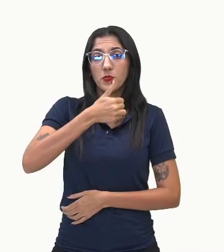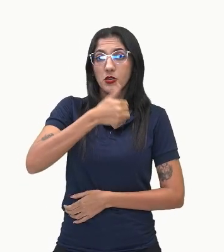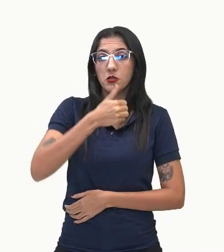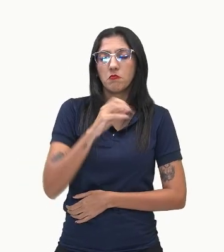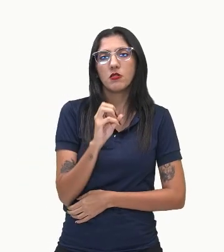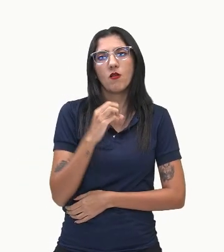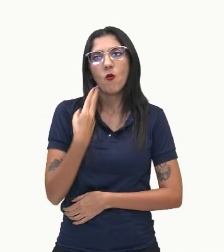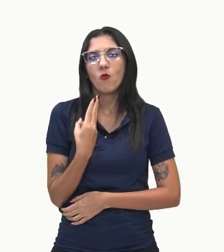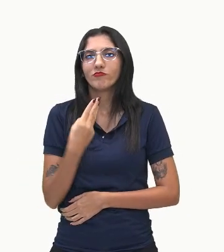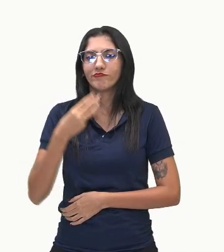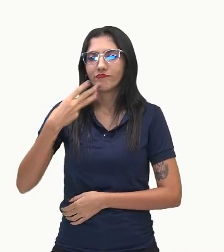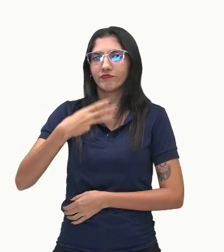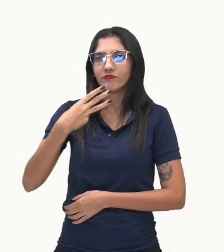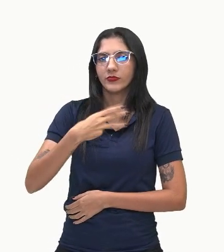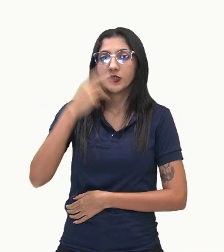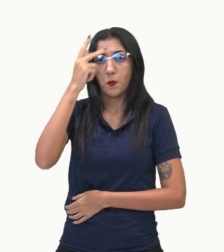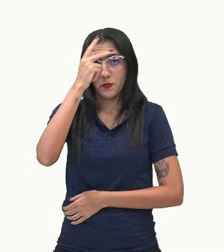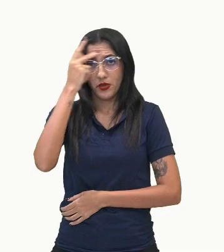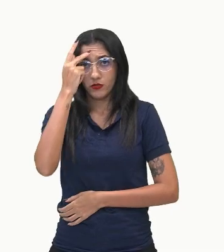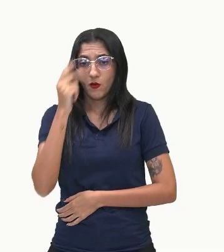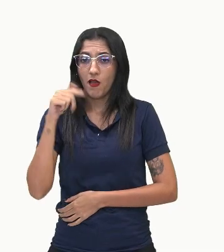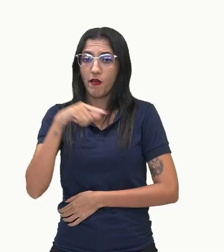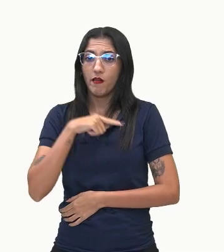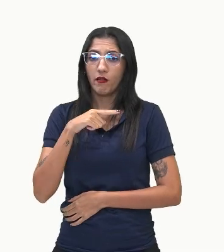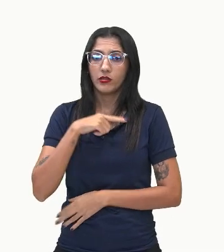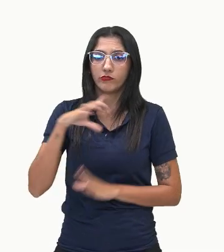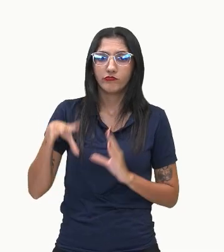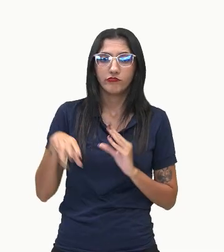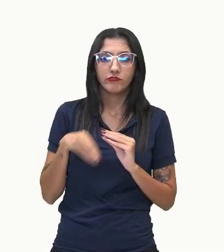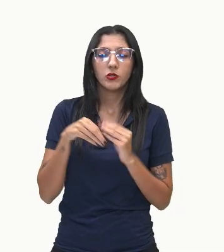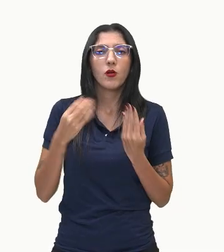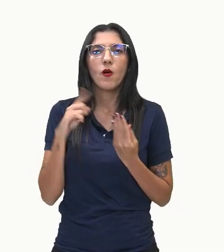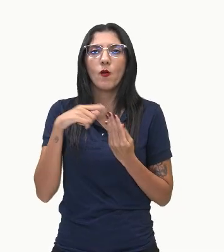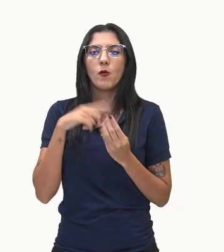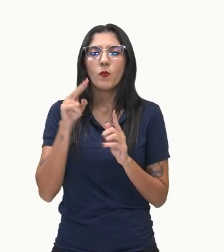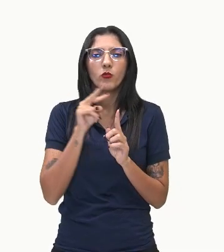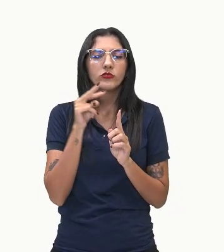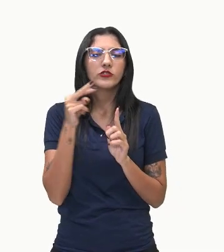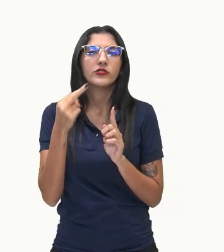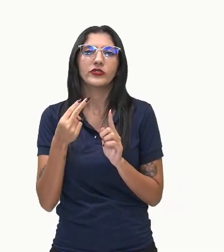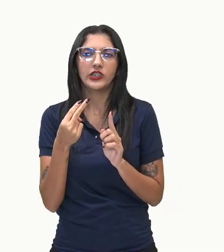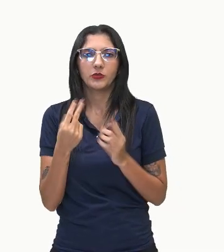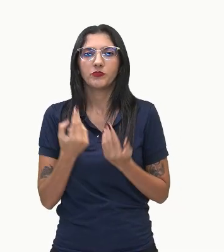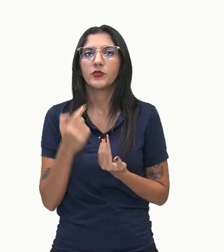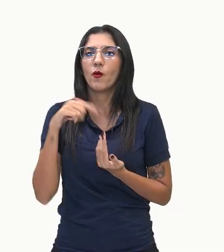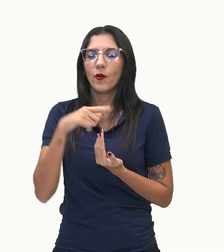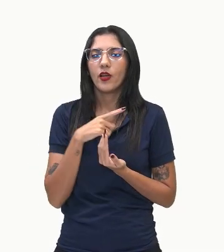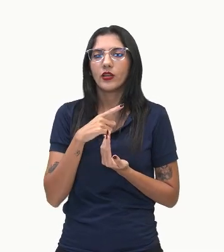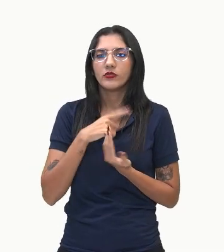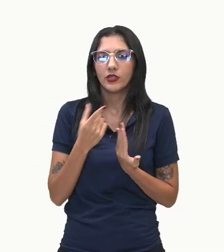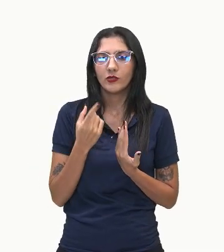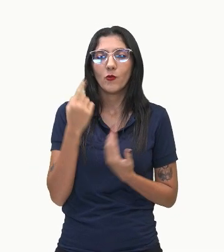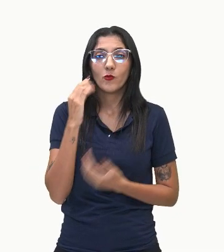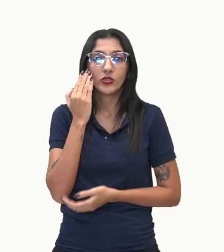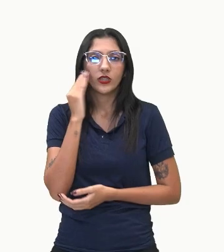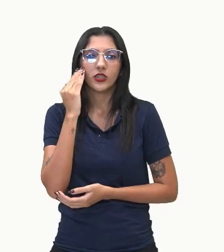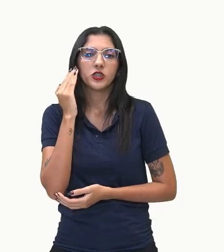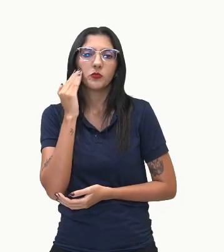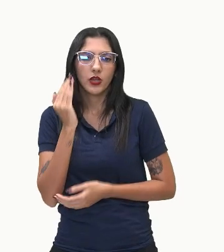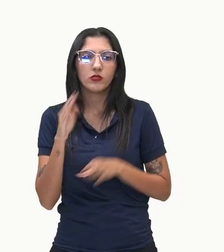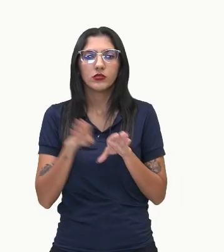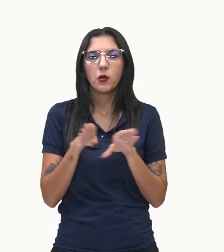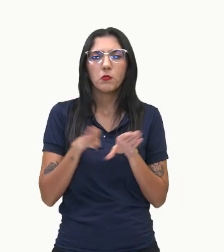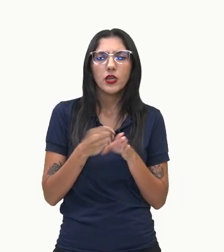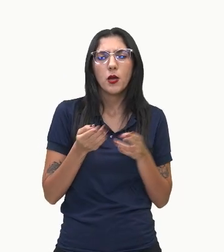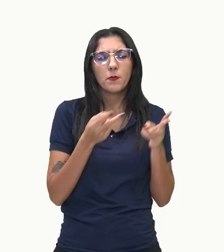pessoa contribuem para a identificação do ponto de vista, o que afeta a compreensão e a identificação dos